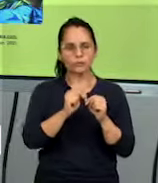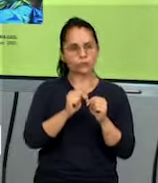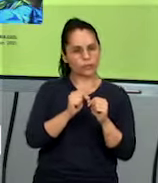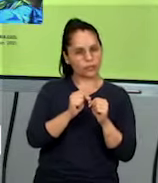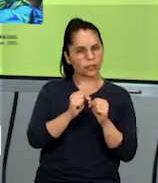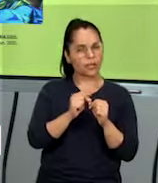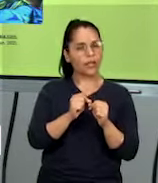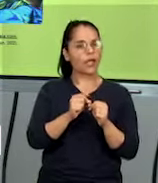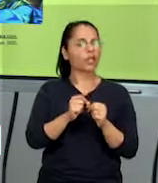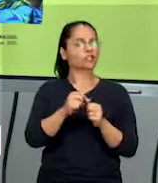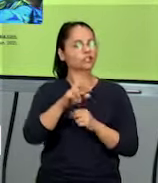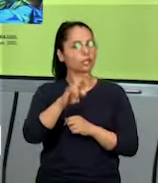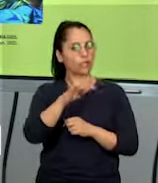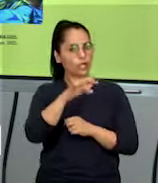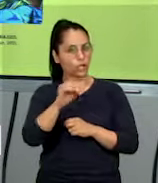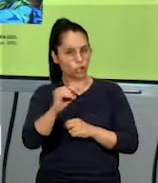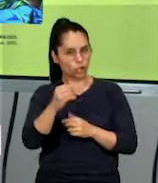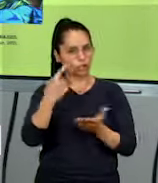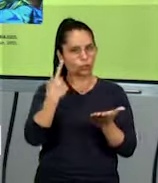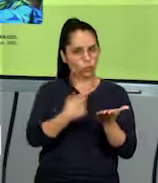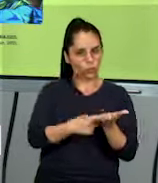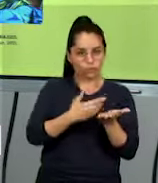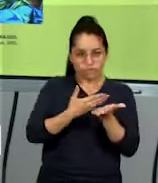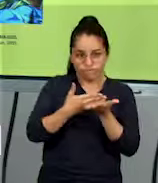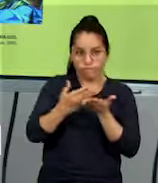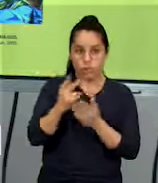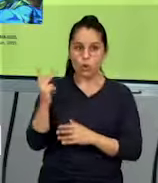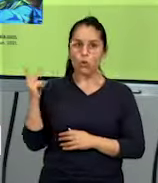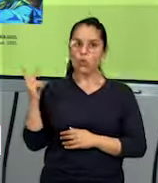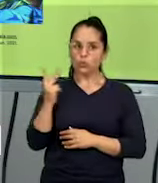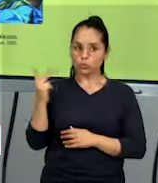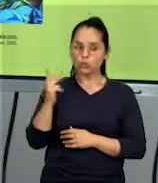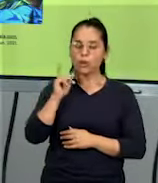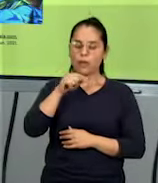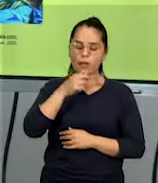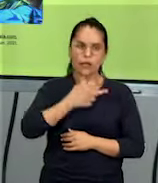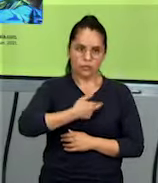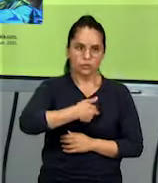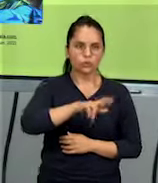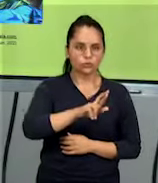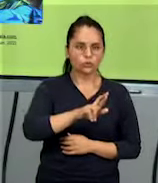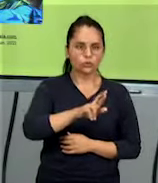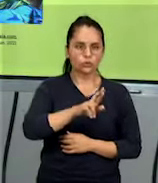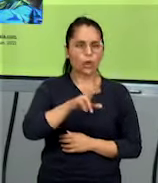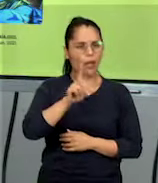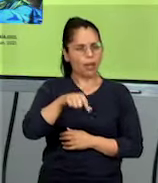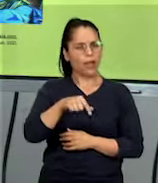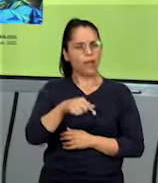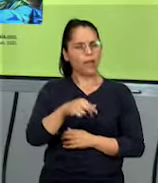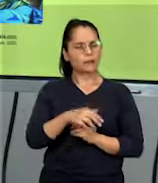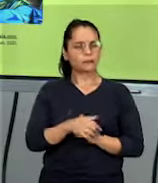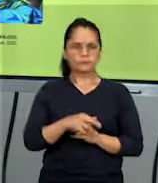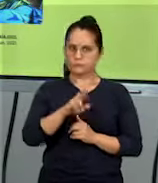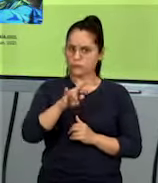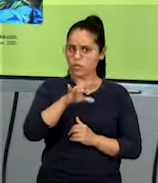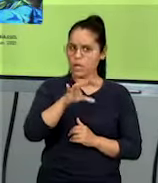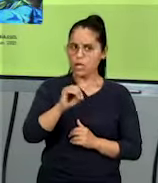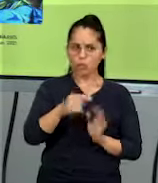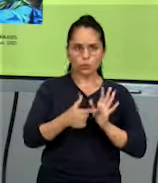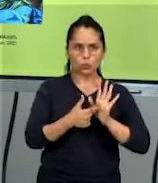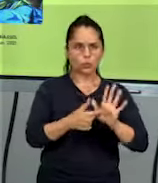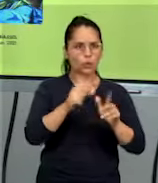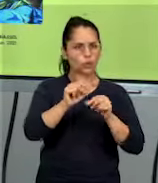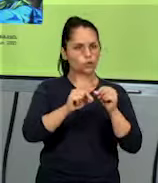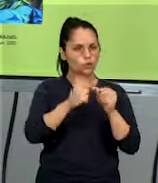de compromisso ou iniciação, esses 2 aqui são ritos religiosos. São ritos que mostram